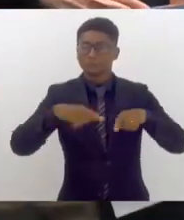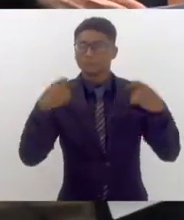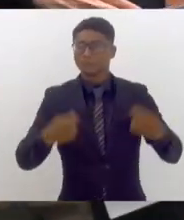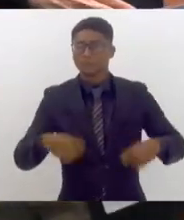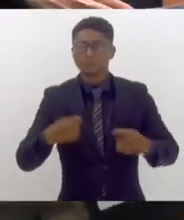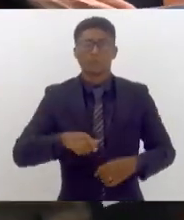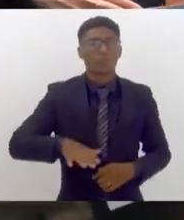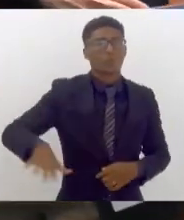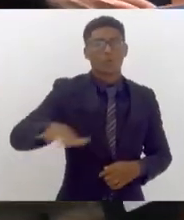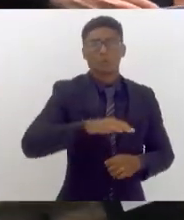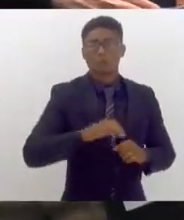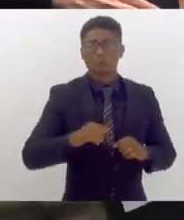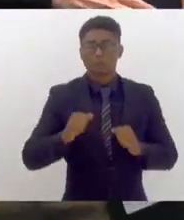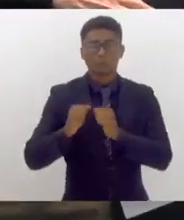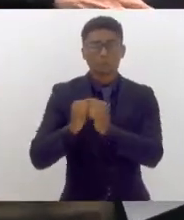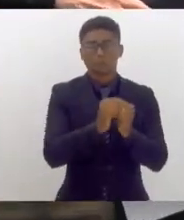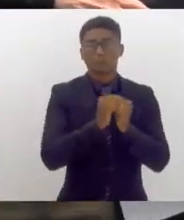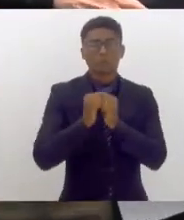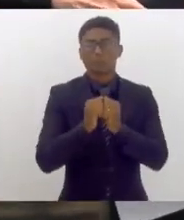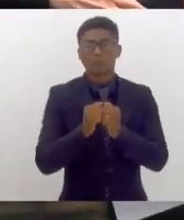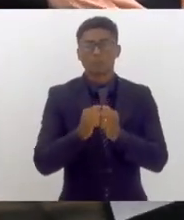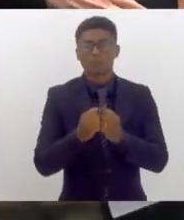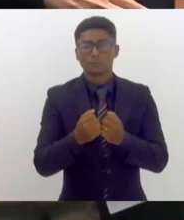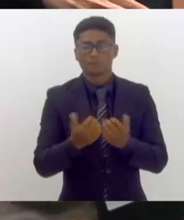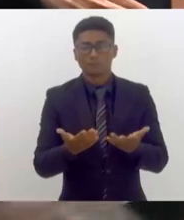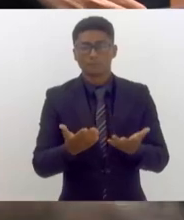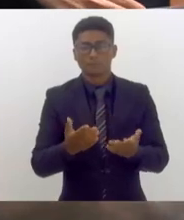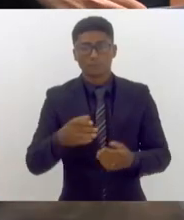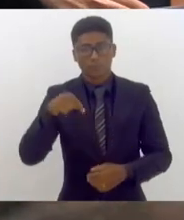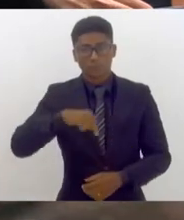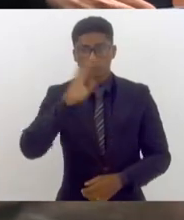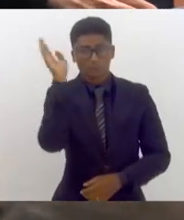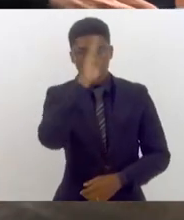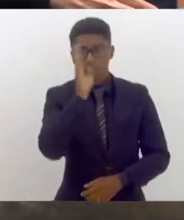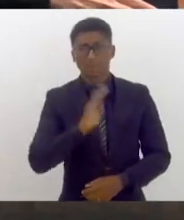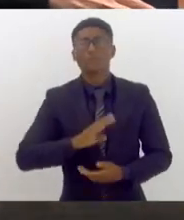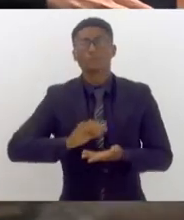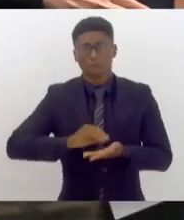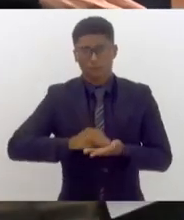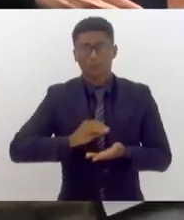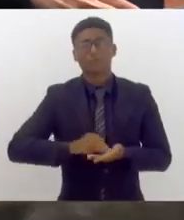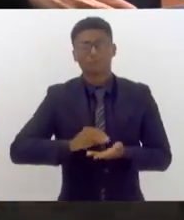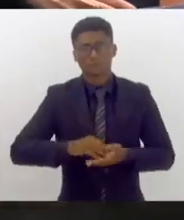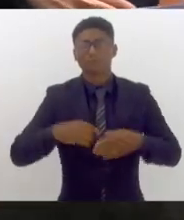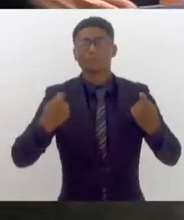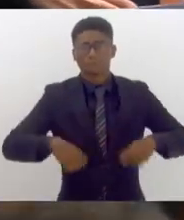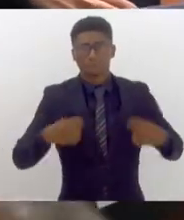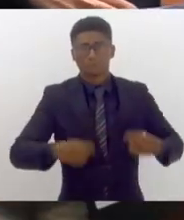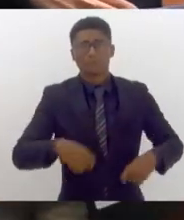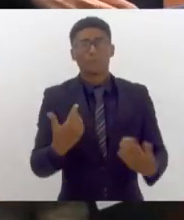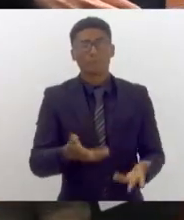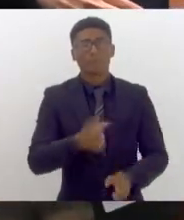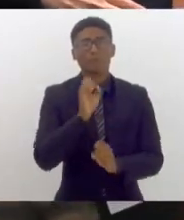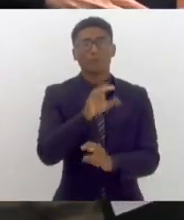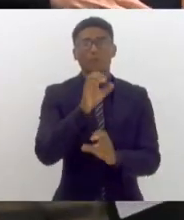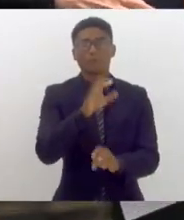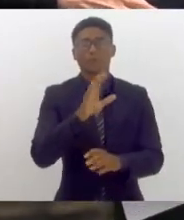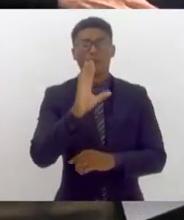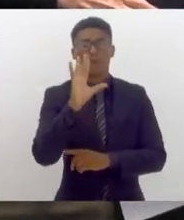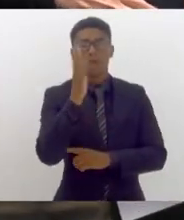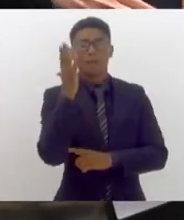juntos para prevenir. No Brasil não há cultura de prevenção. A gente tem que implantar isso e a educação ambiental é um dos